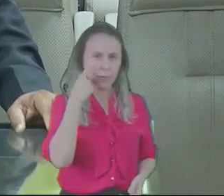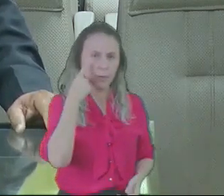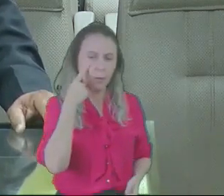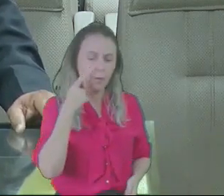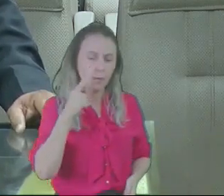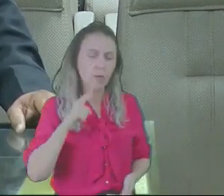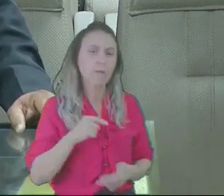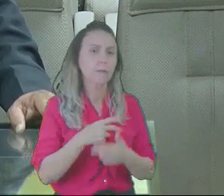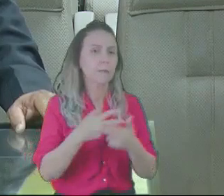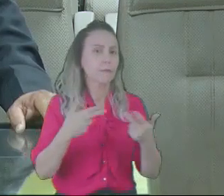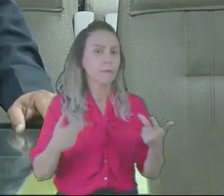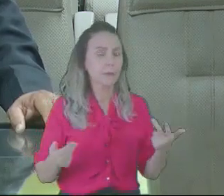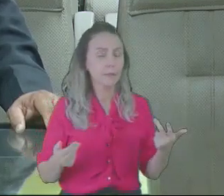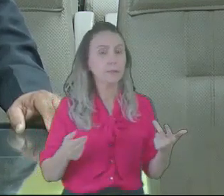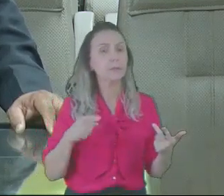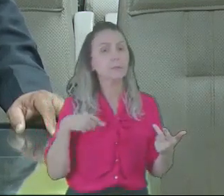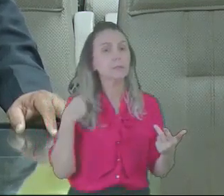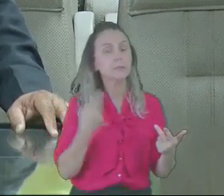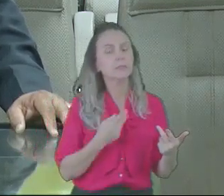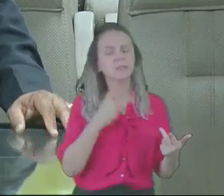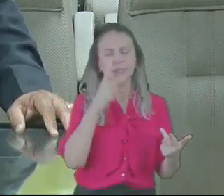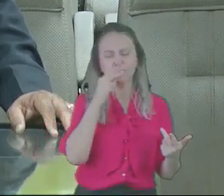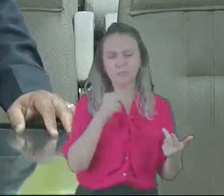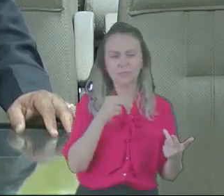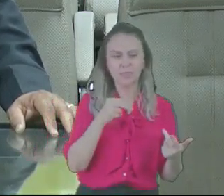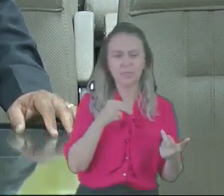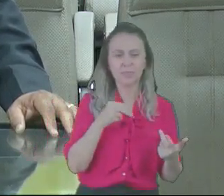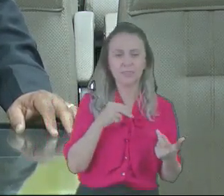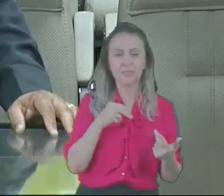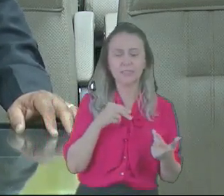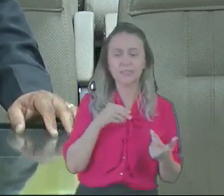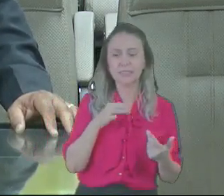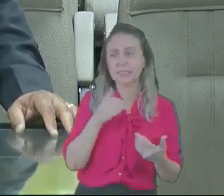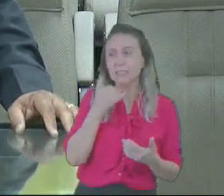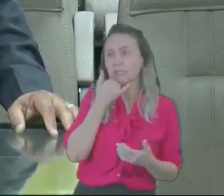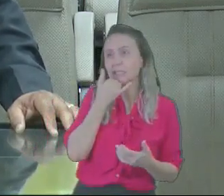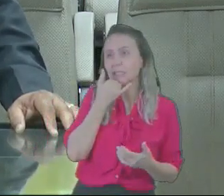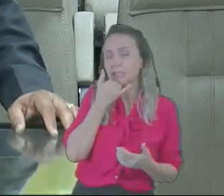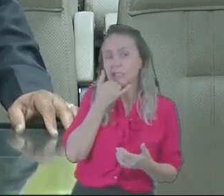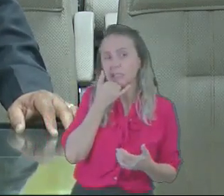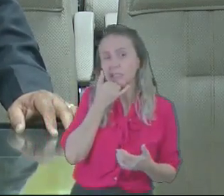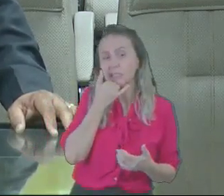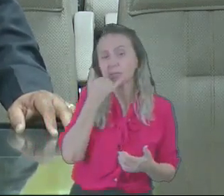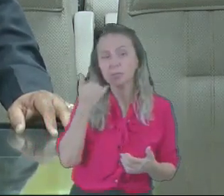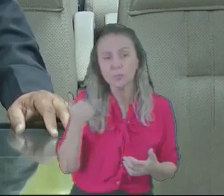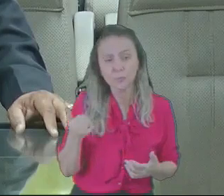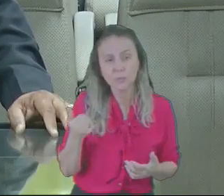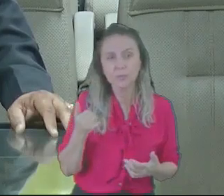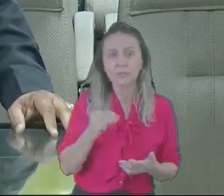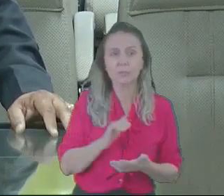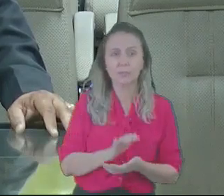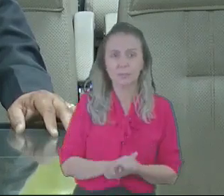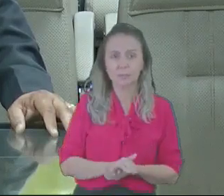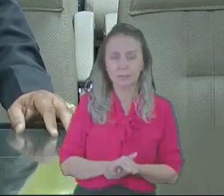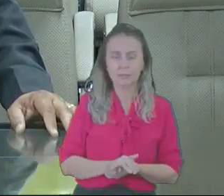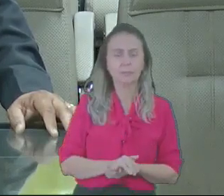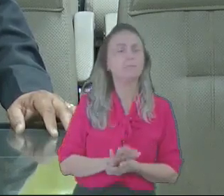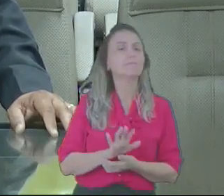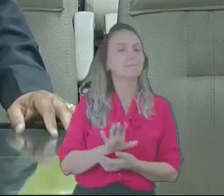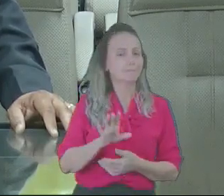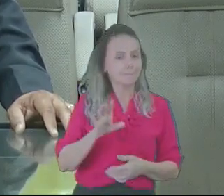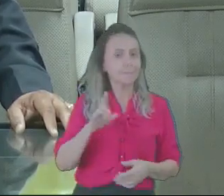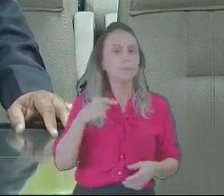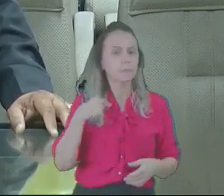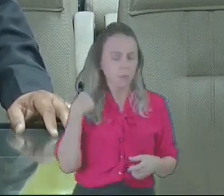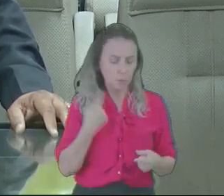nós estamos dando desculpas esfarrapadas a Deus irmãos a gente pode fazer nós temos condições de